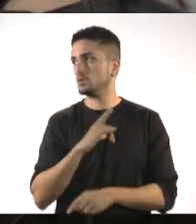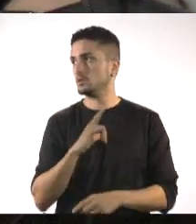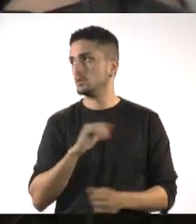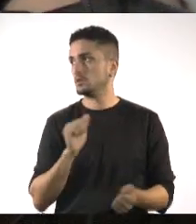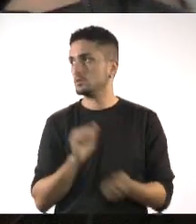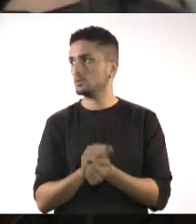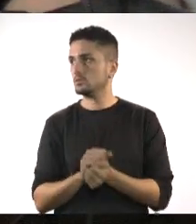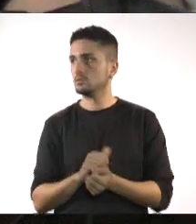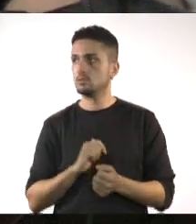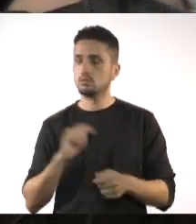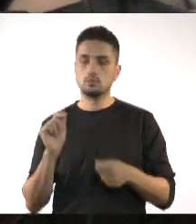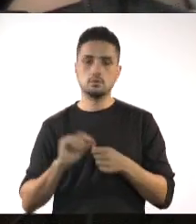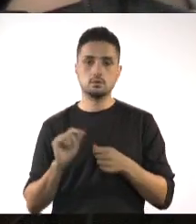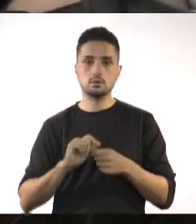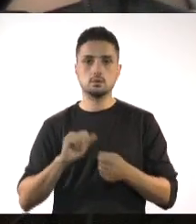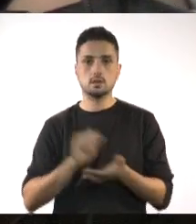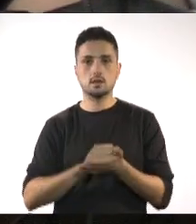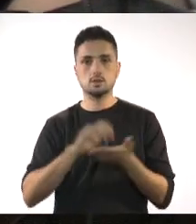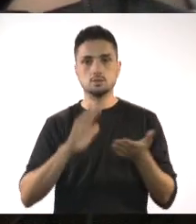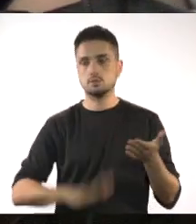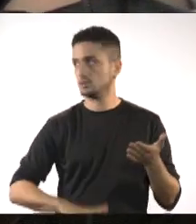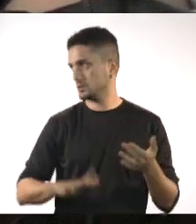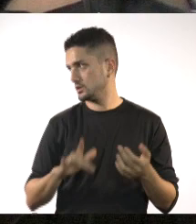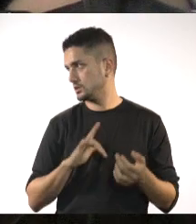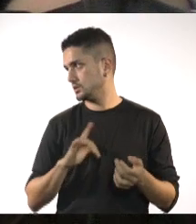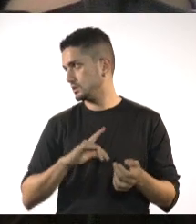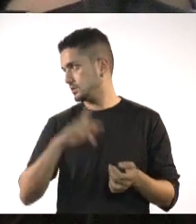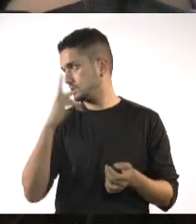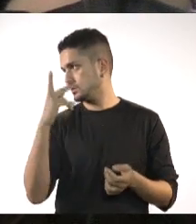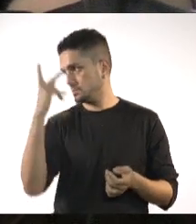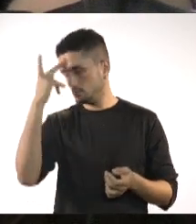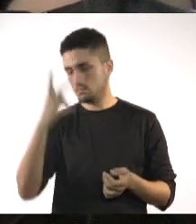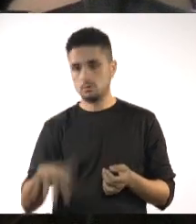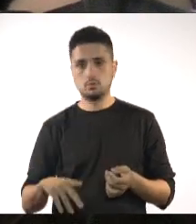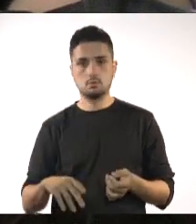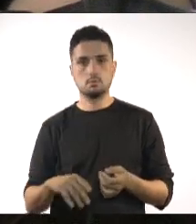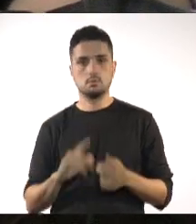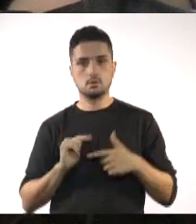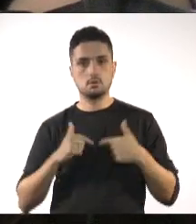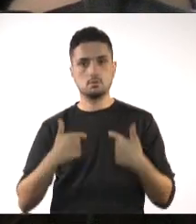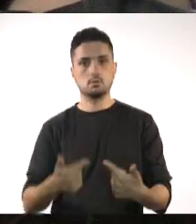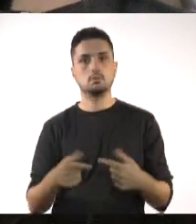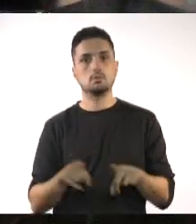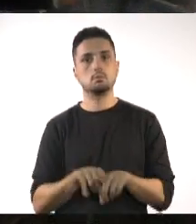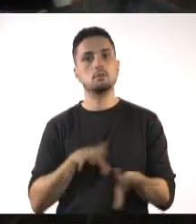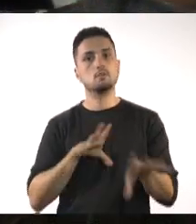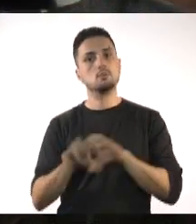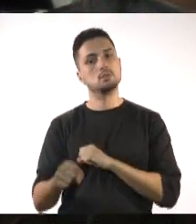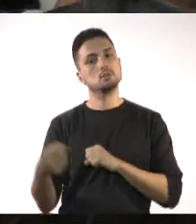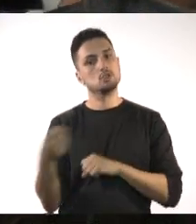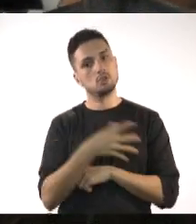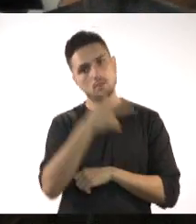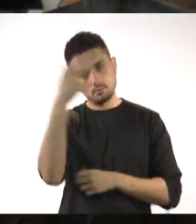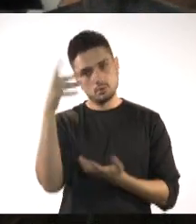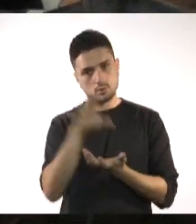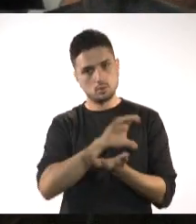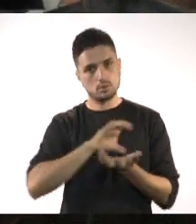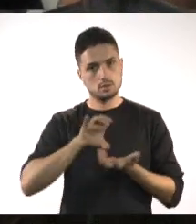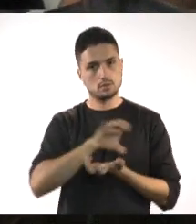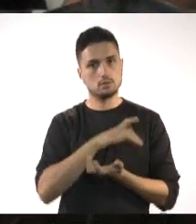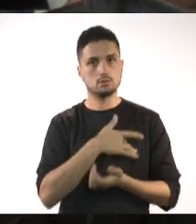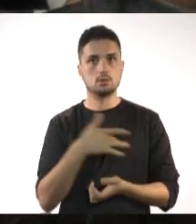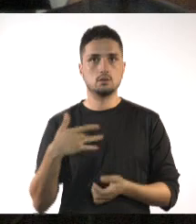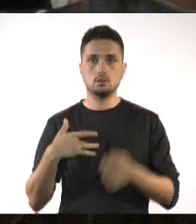exercendo as atividades designadas às linhas de atuação, a formação de novos conselheiros de saúde